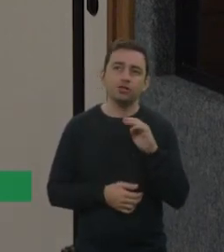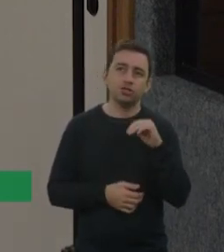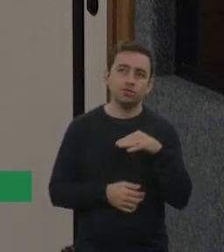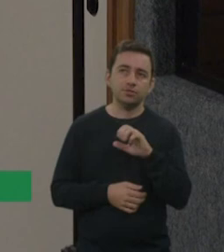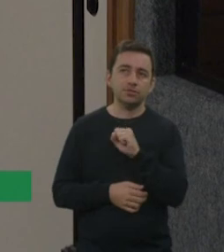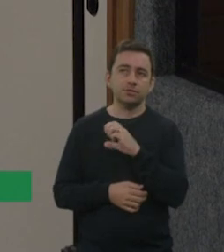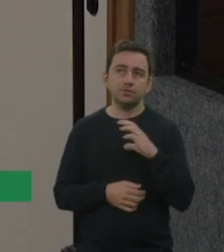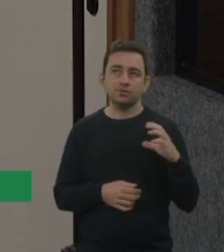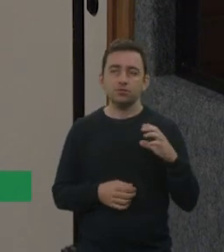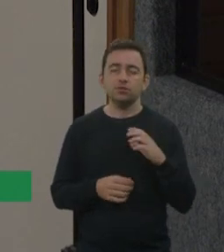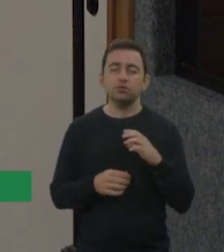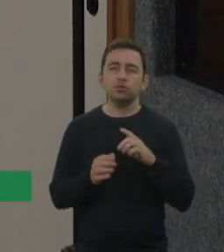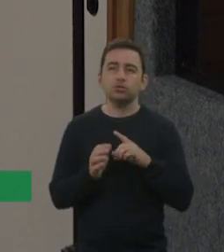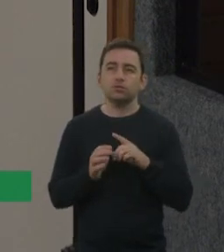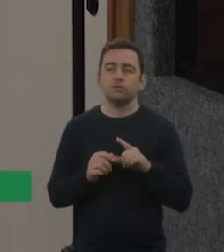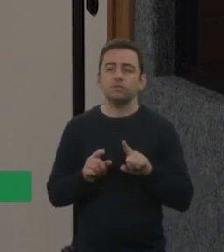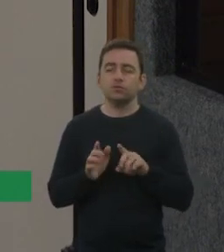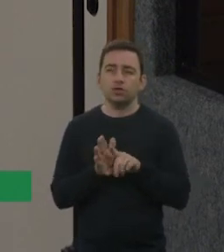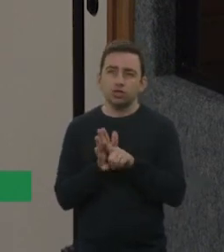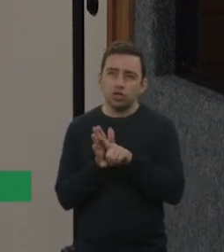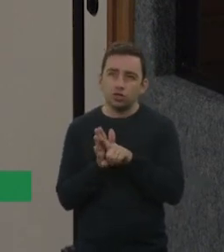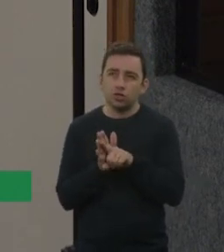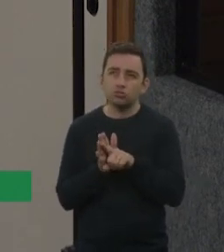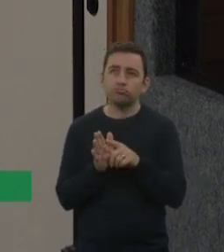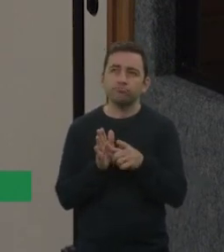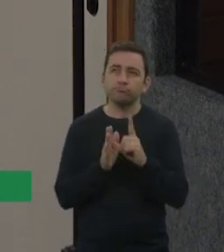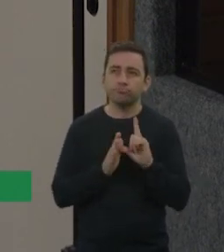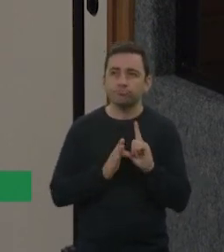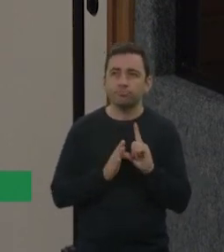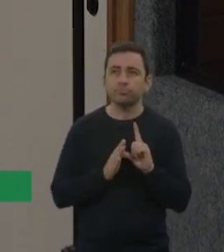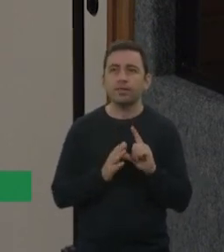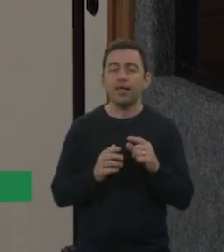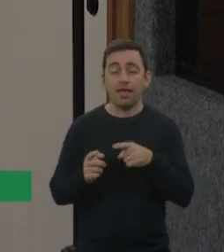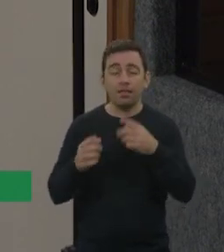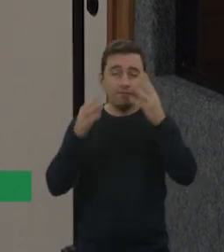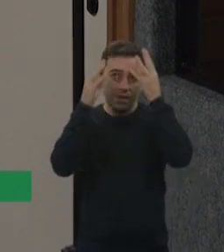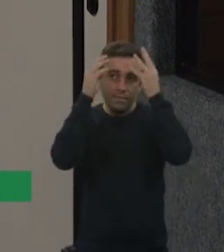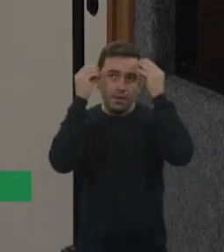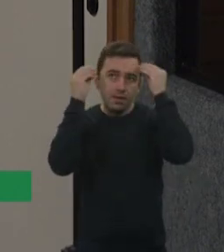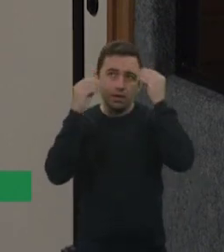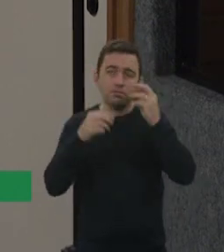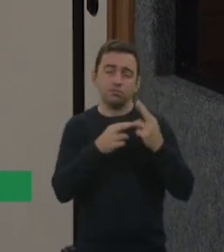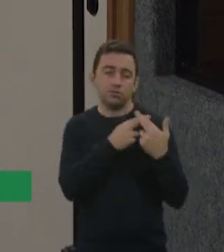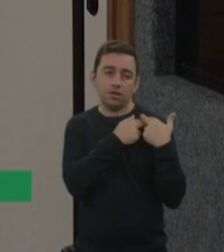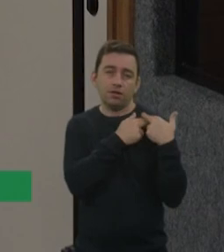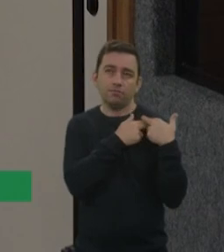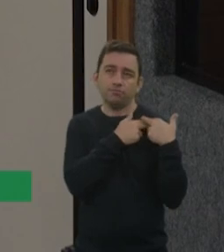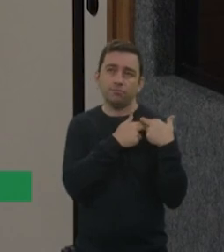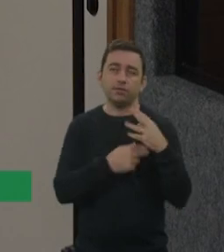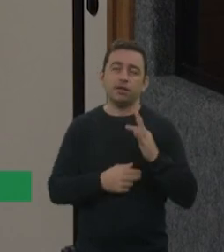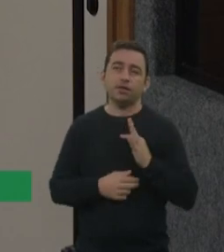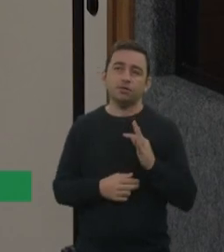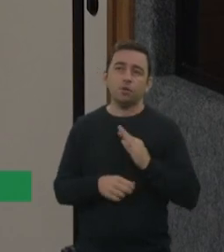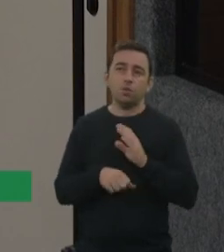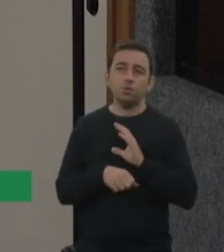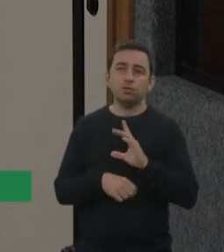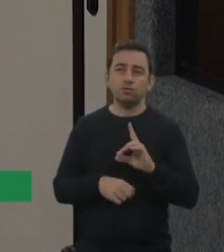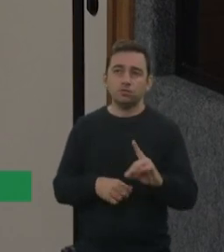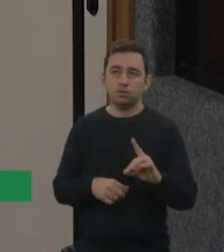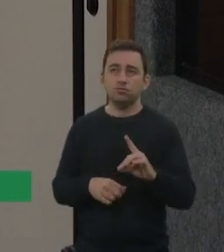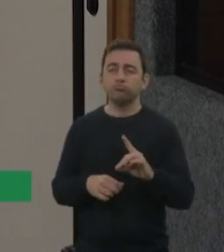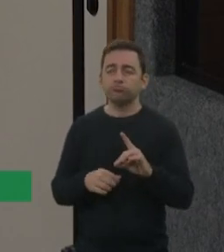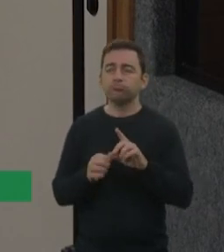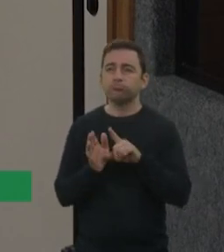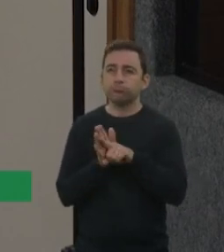para o diagnóstico precoce. Franciele é enfermeira responsável pela área técnica da Coordenação Estadual da Triagem